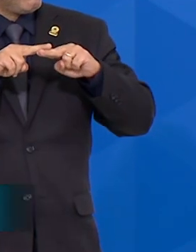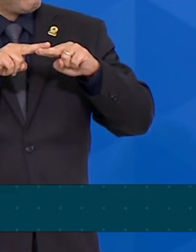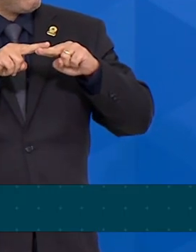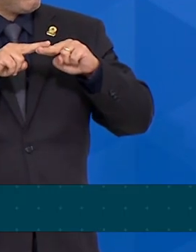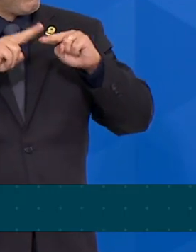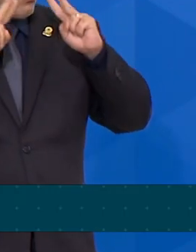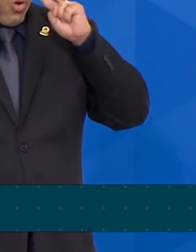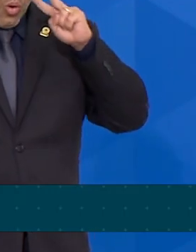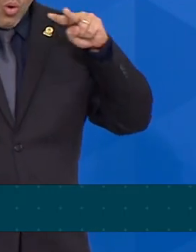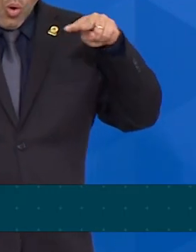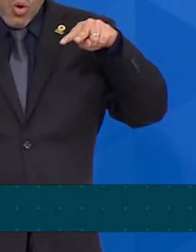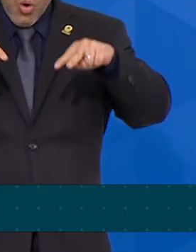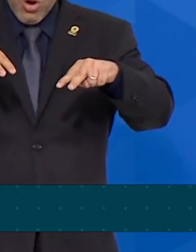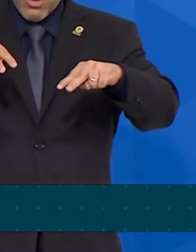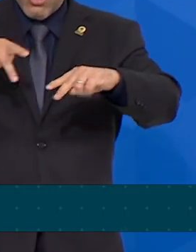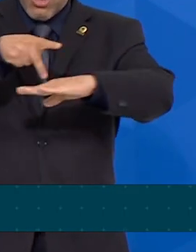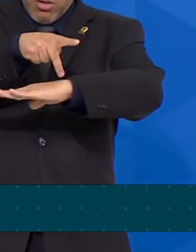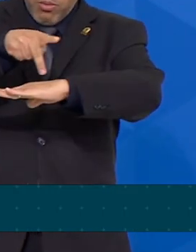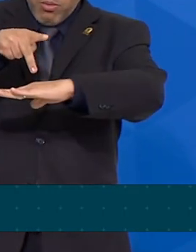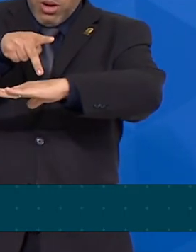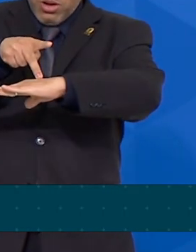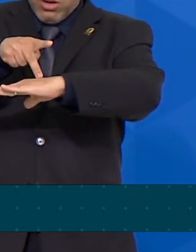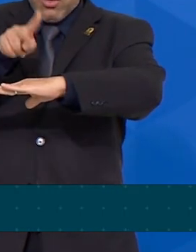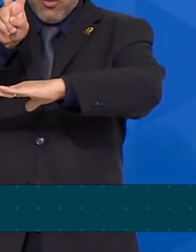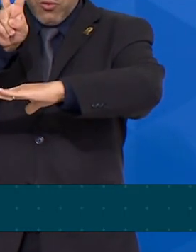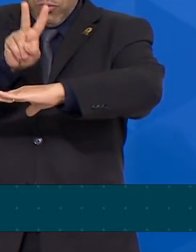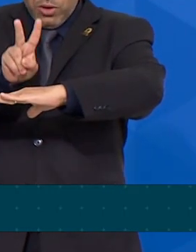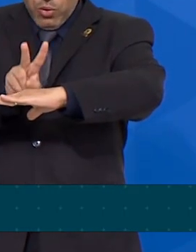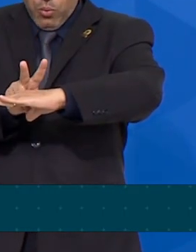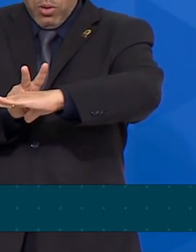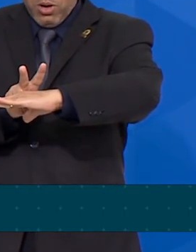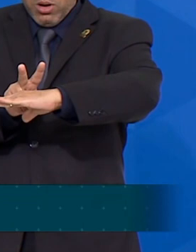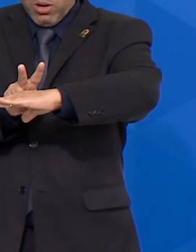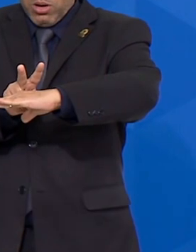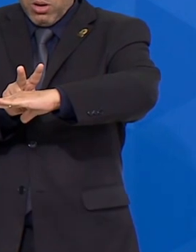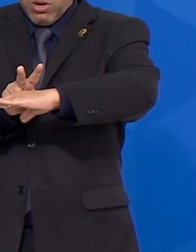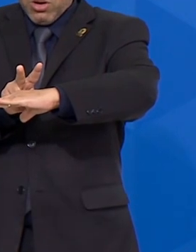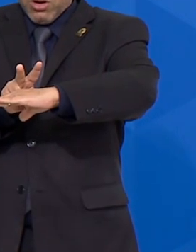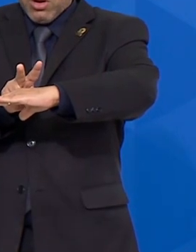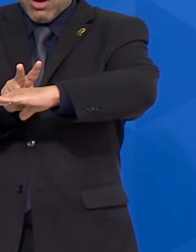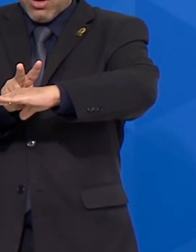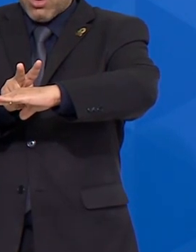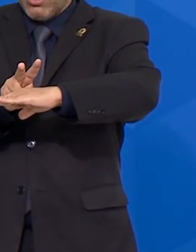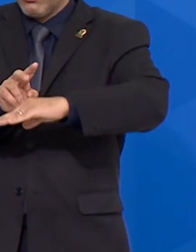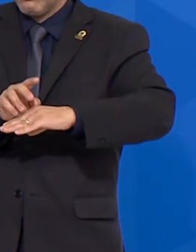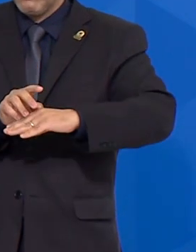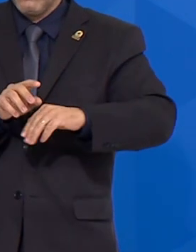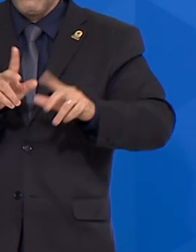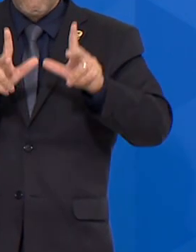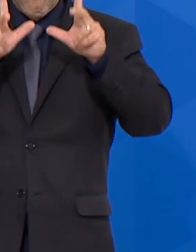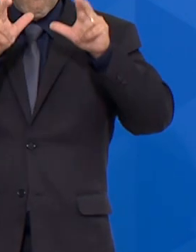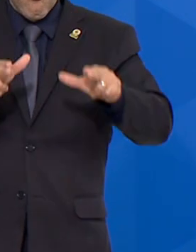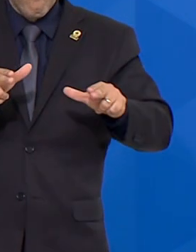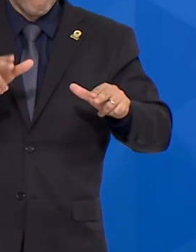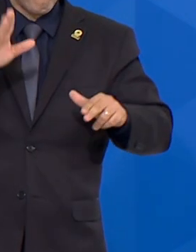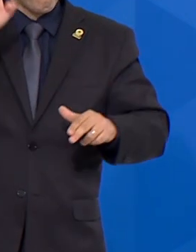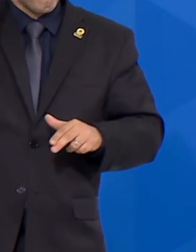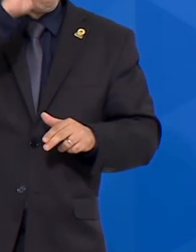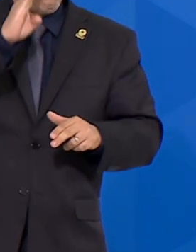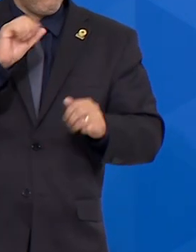para a nação venezuelana, como o Brasil está fazendo,